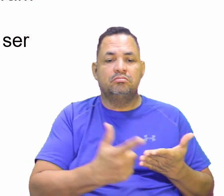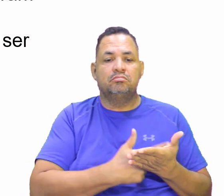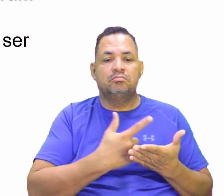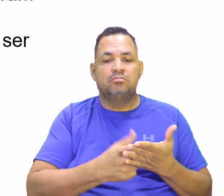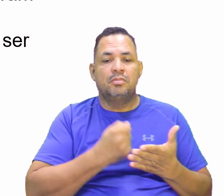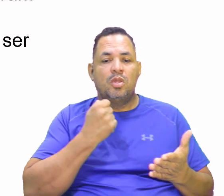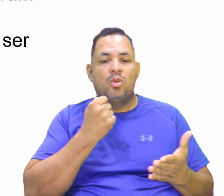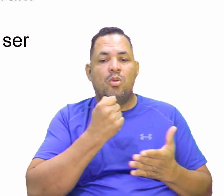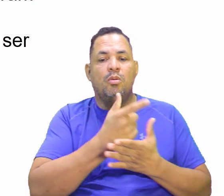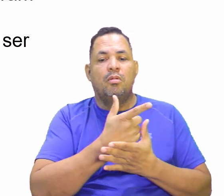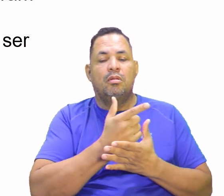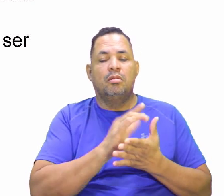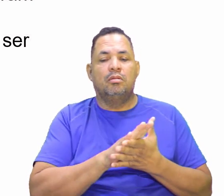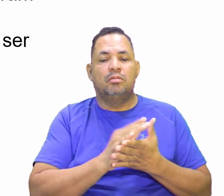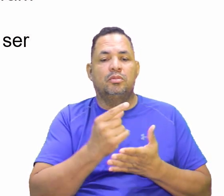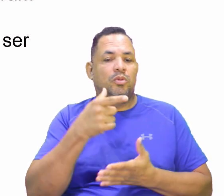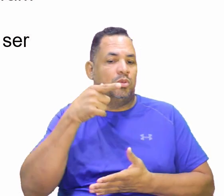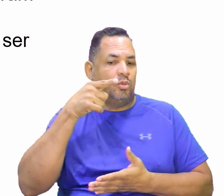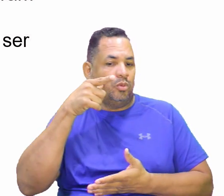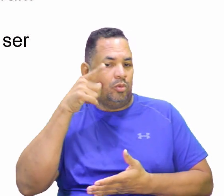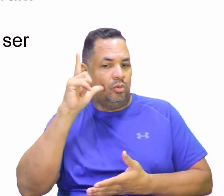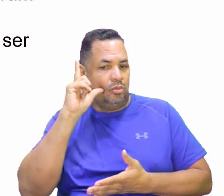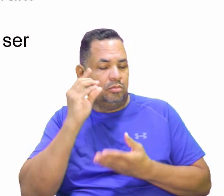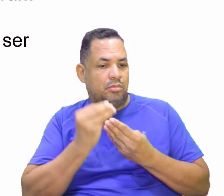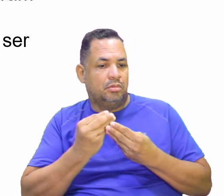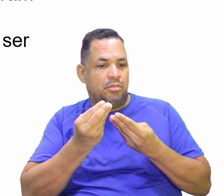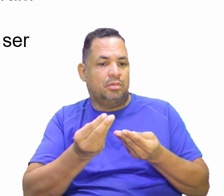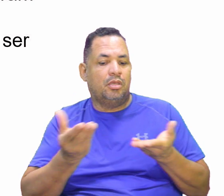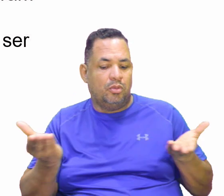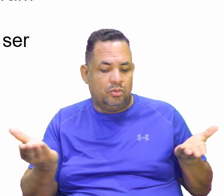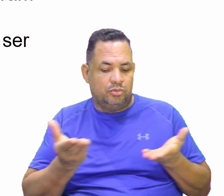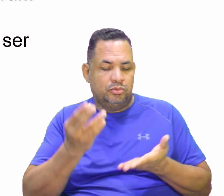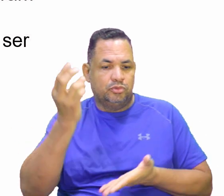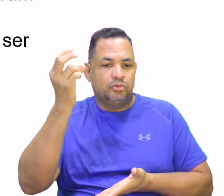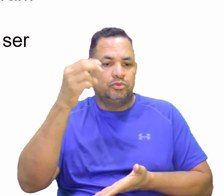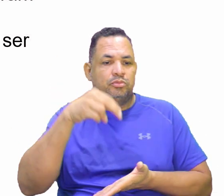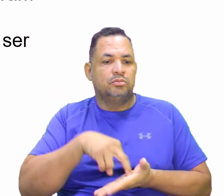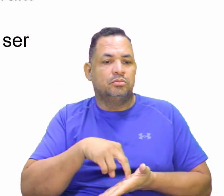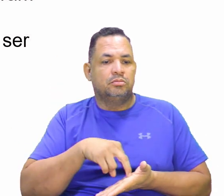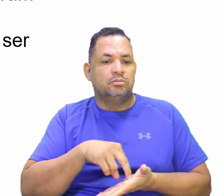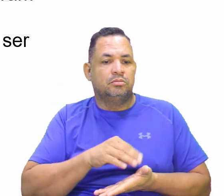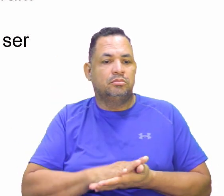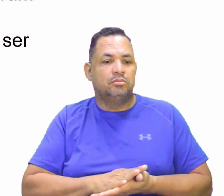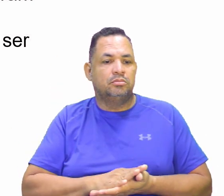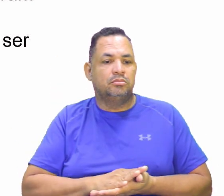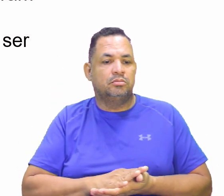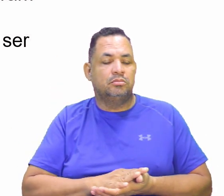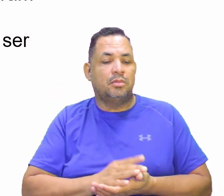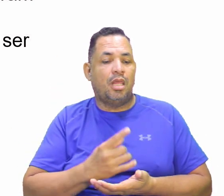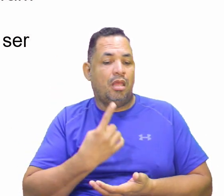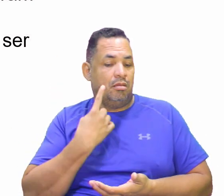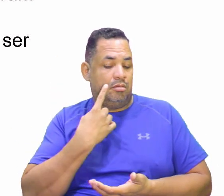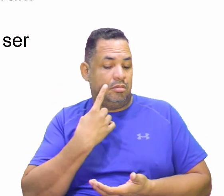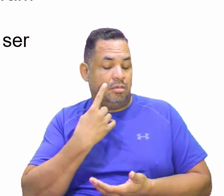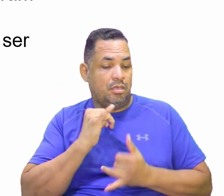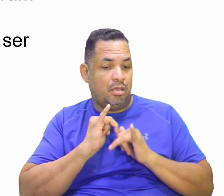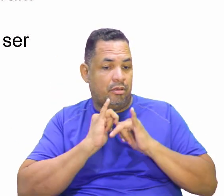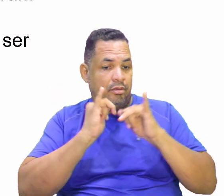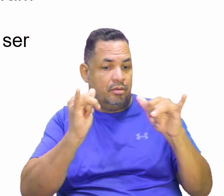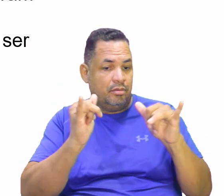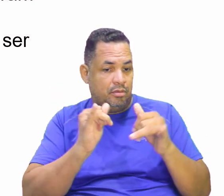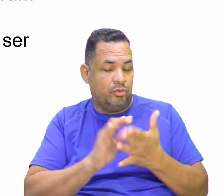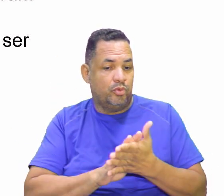ontem e me entregaram hoje pela manhã. 2. Iria-te avisar sobre o livro